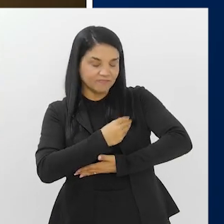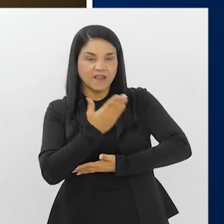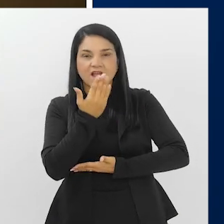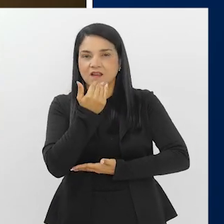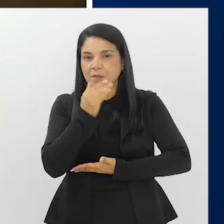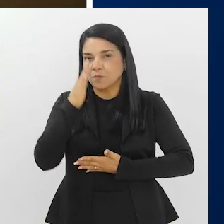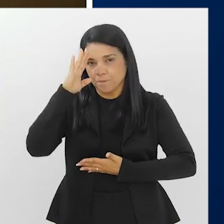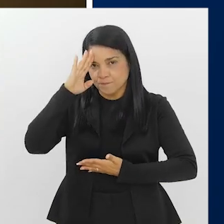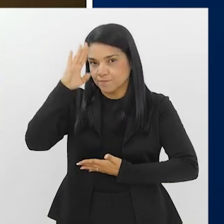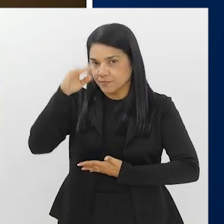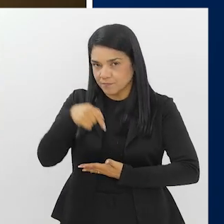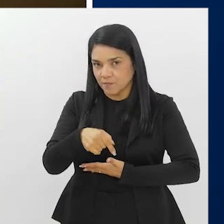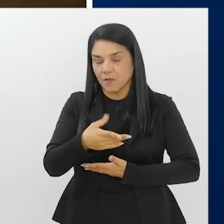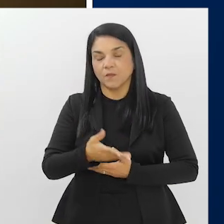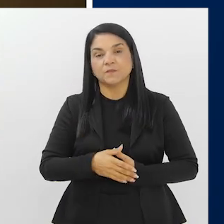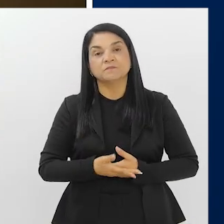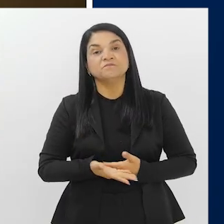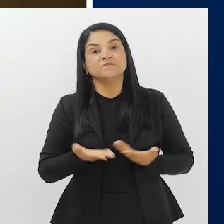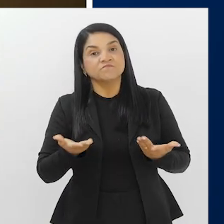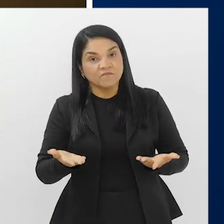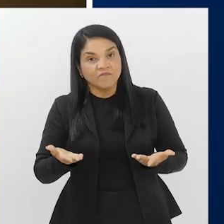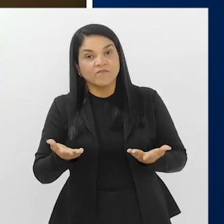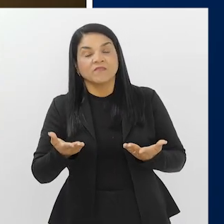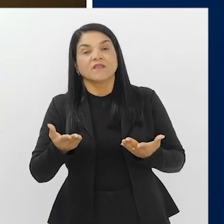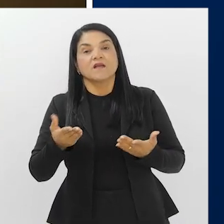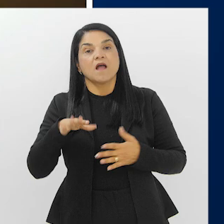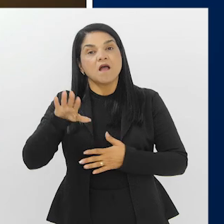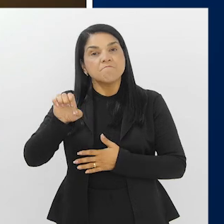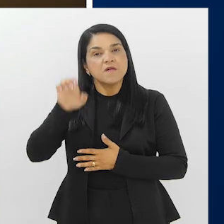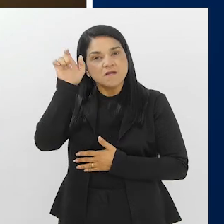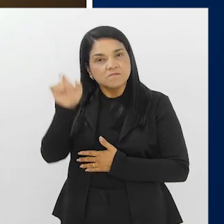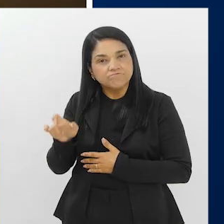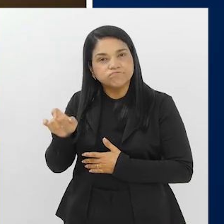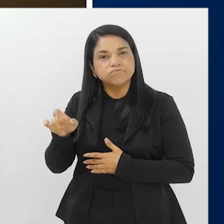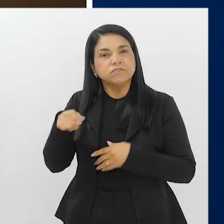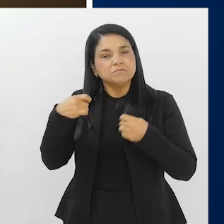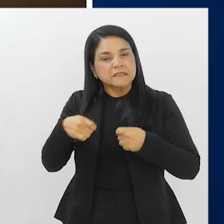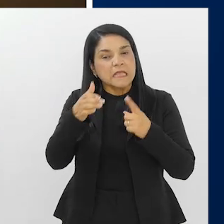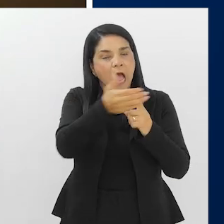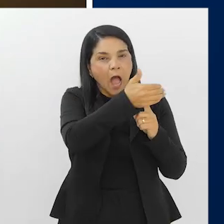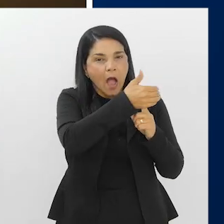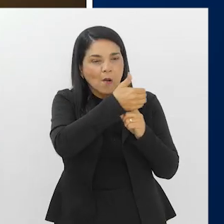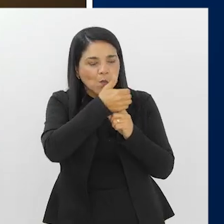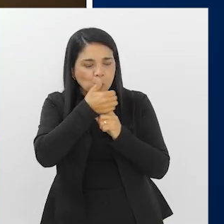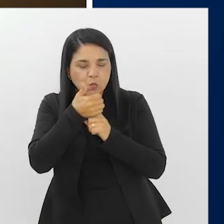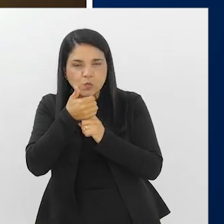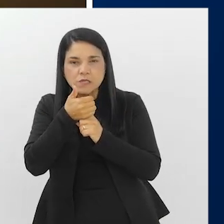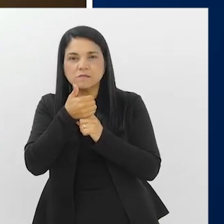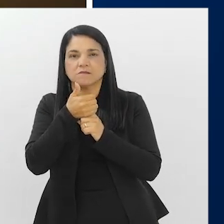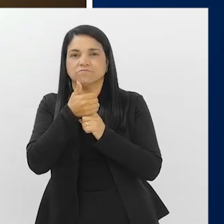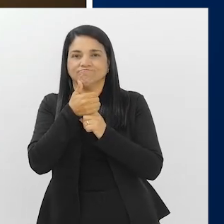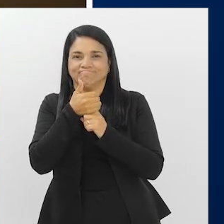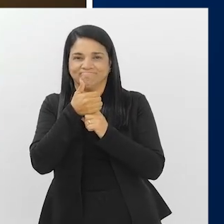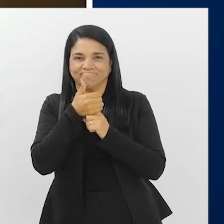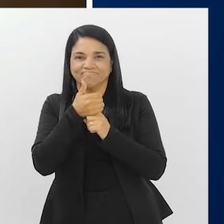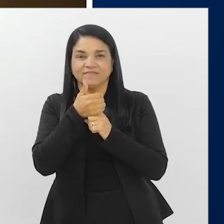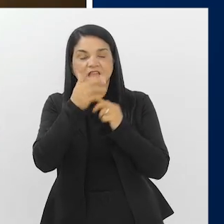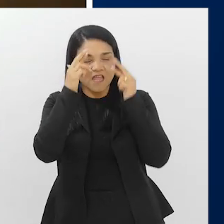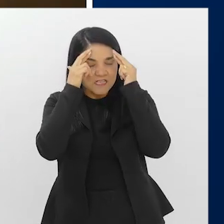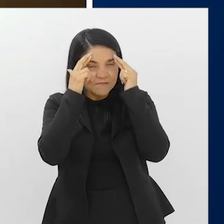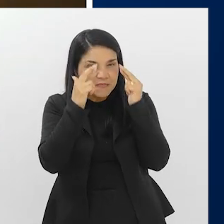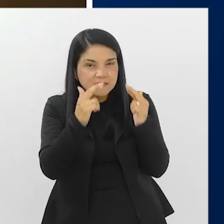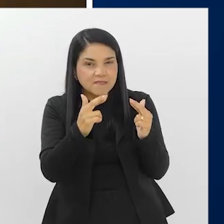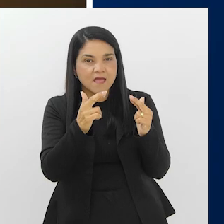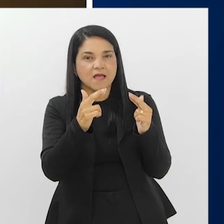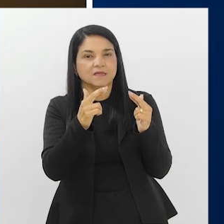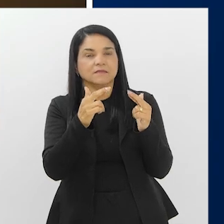né, para ele nesse momento. Então, essa mãe, ela tem que estar muito acolhida, ela tem que estar sendo muito